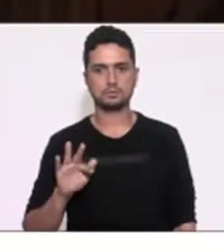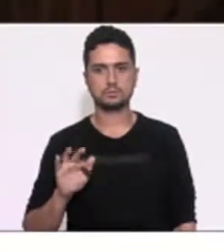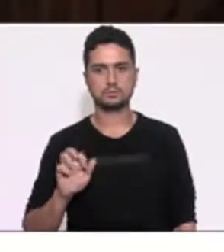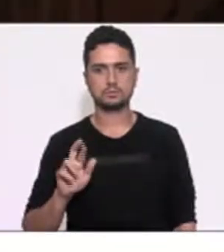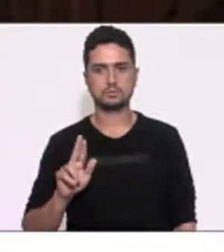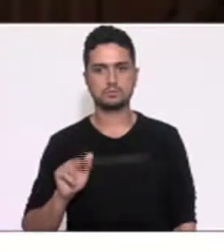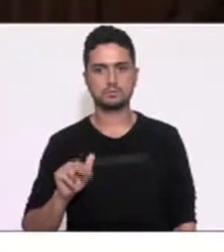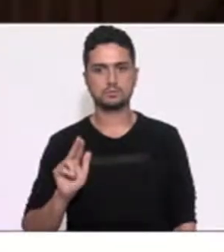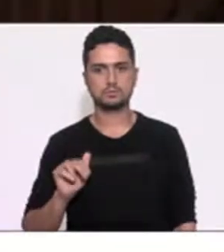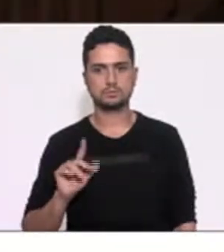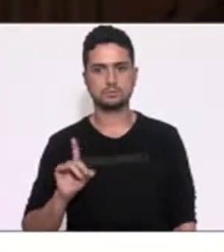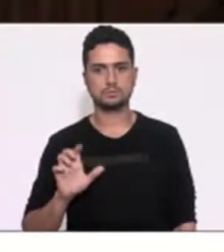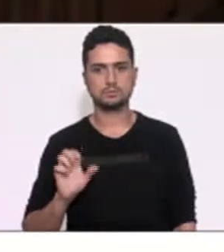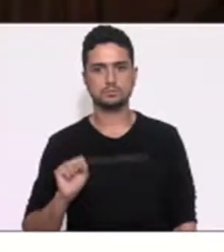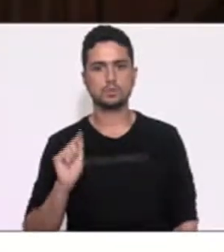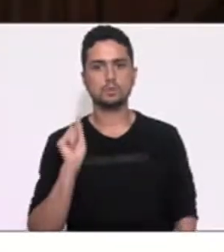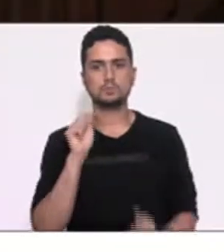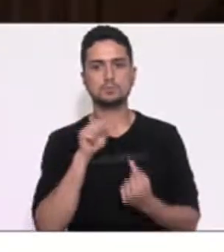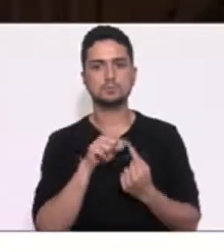com o objetivo